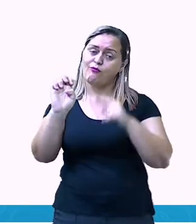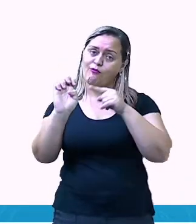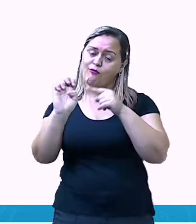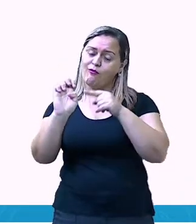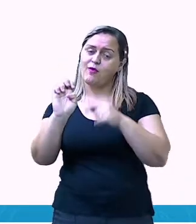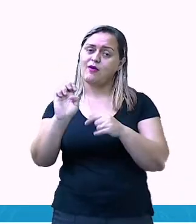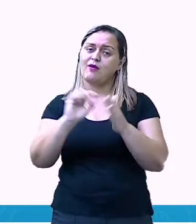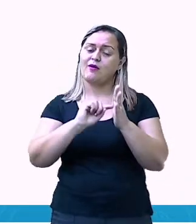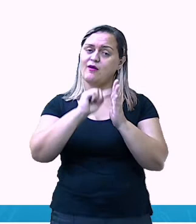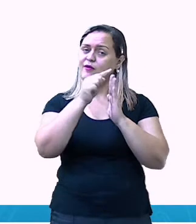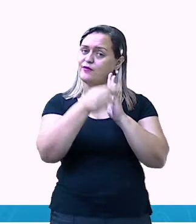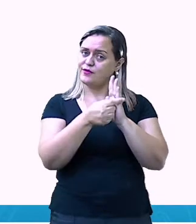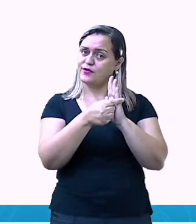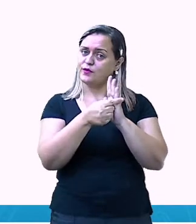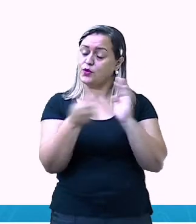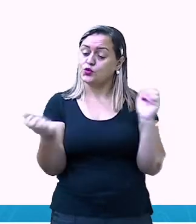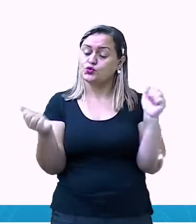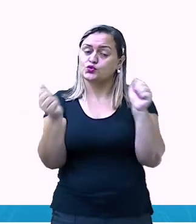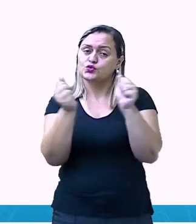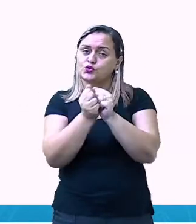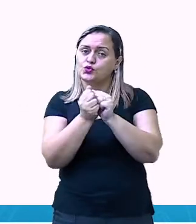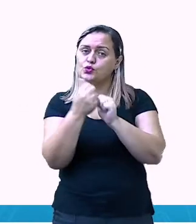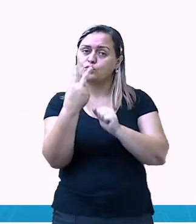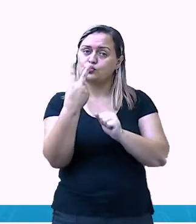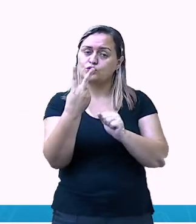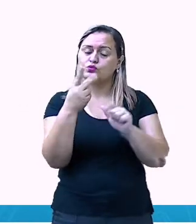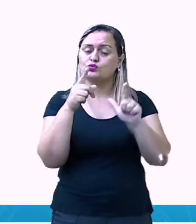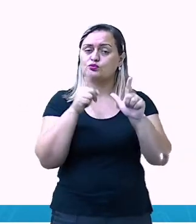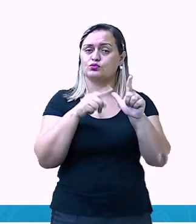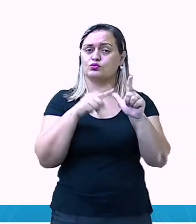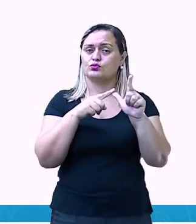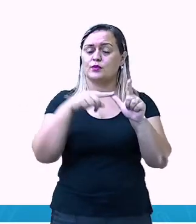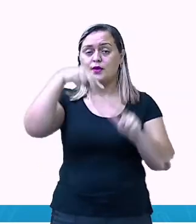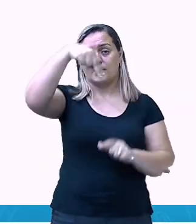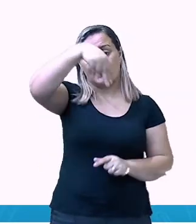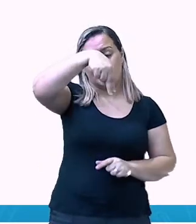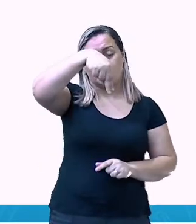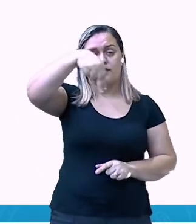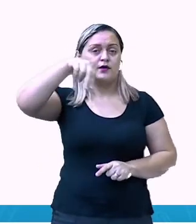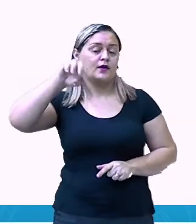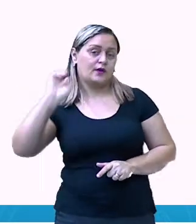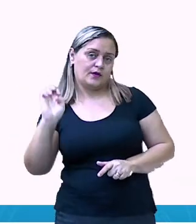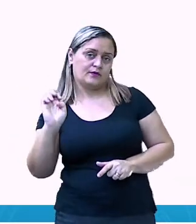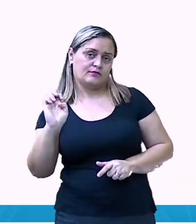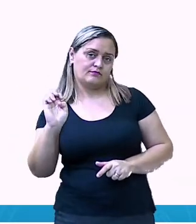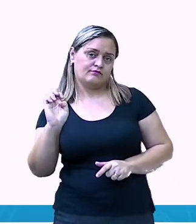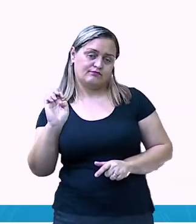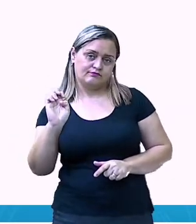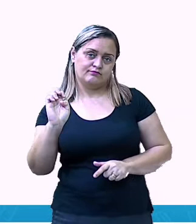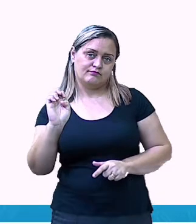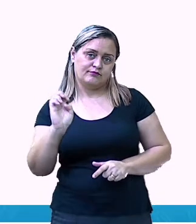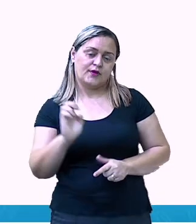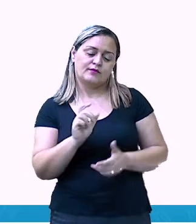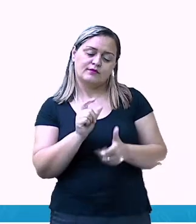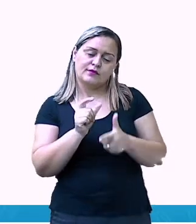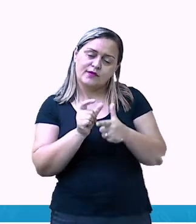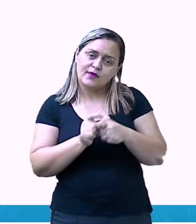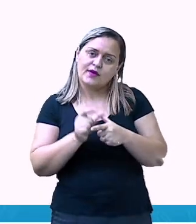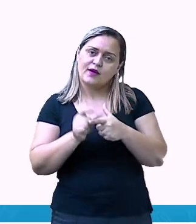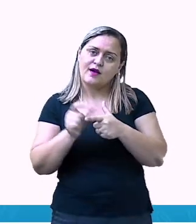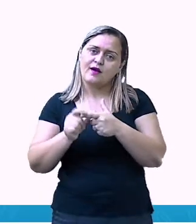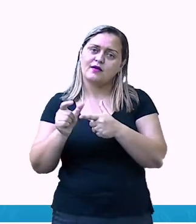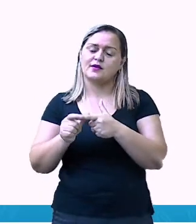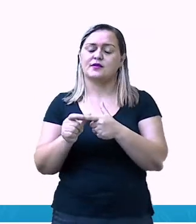vogal. Então, a gente juntou duas letras e formou uma sílaba. O né, então, é um